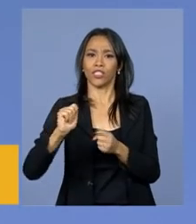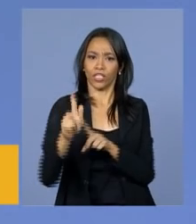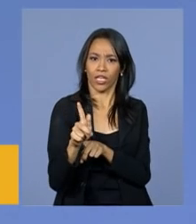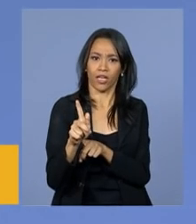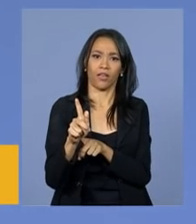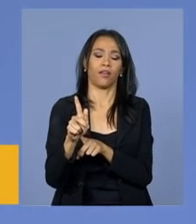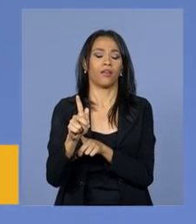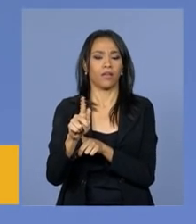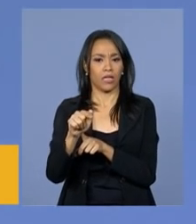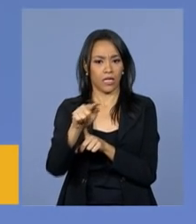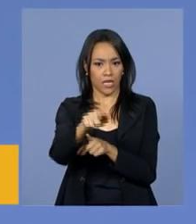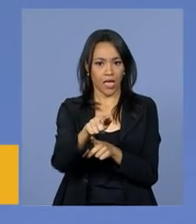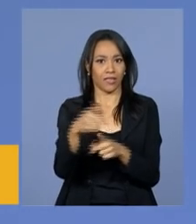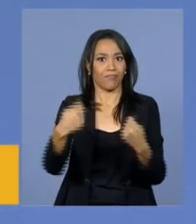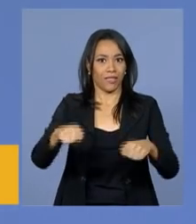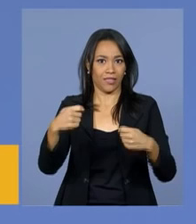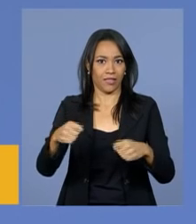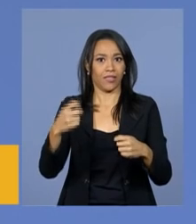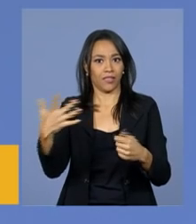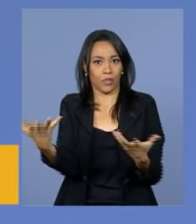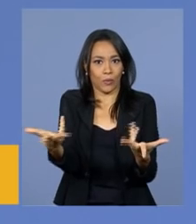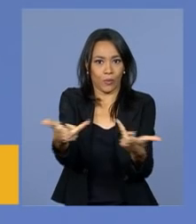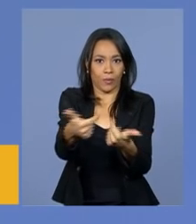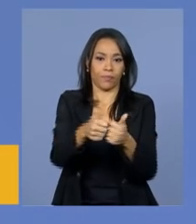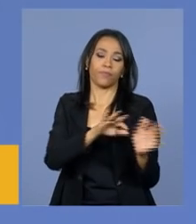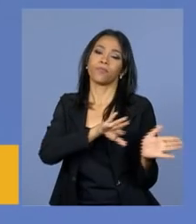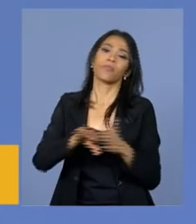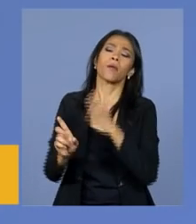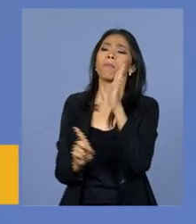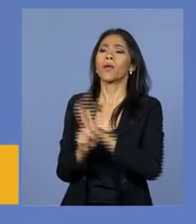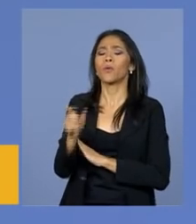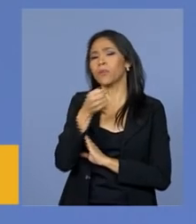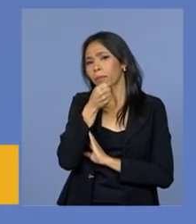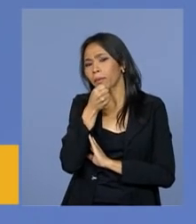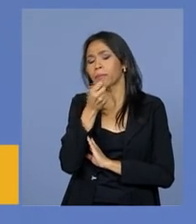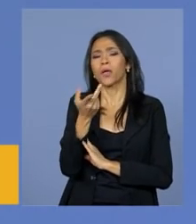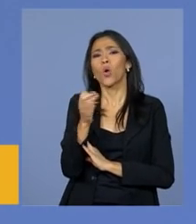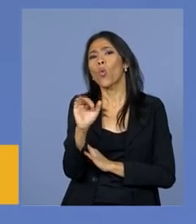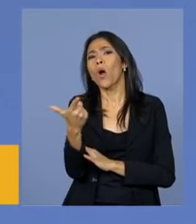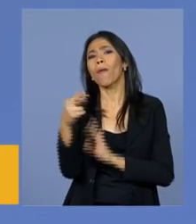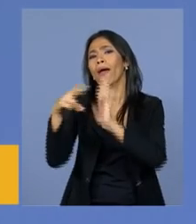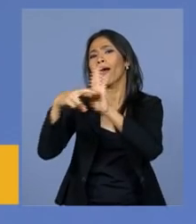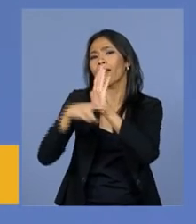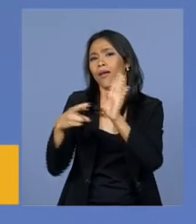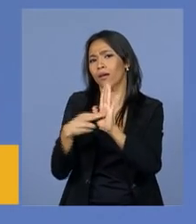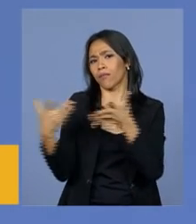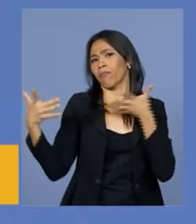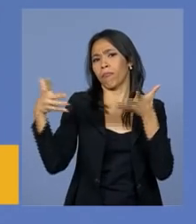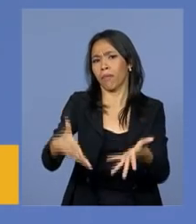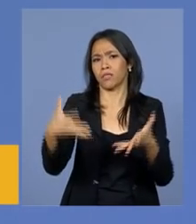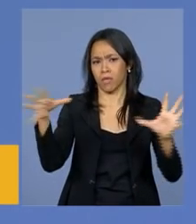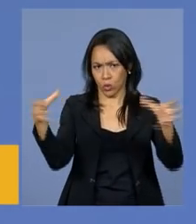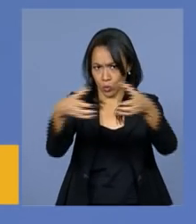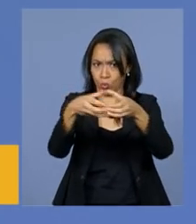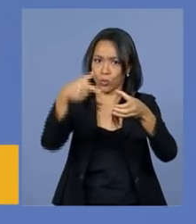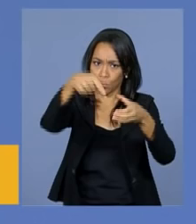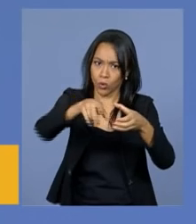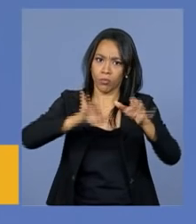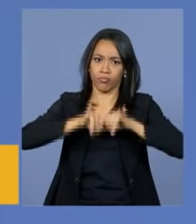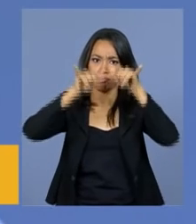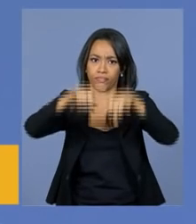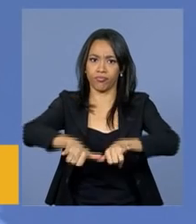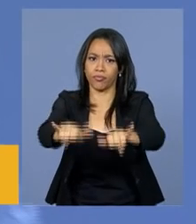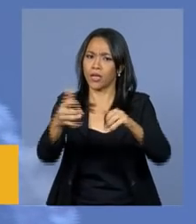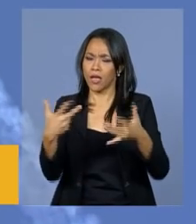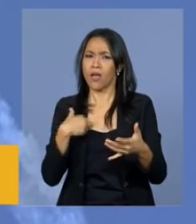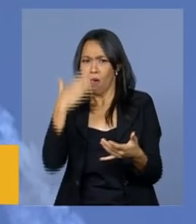essa manobra demanda. Qual é o pré-requisito para o aviador participar, fazer parte da Esquadrilha da Fumaça? Pessoal, eu